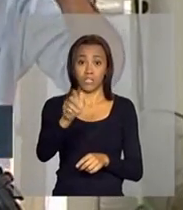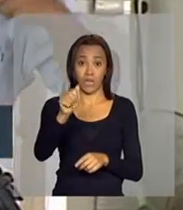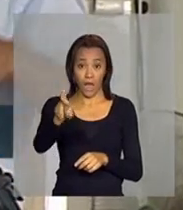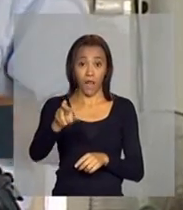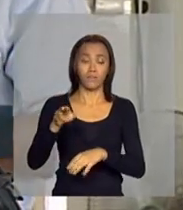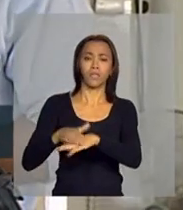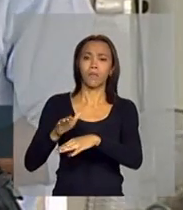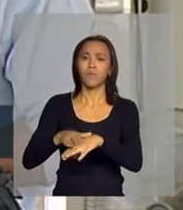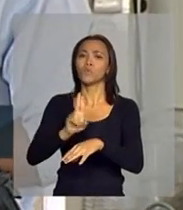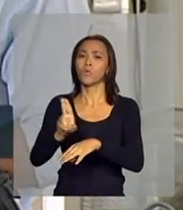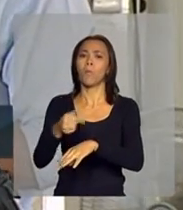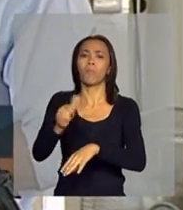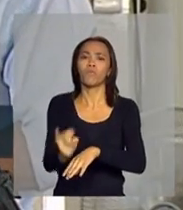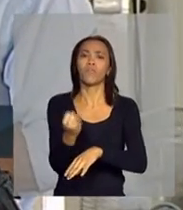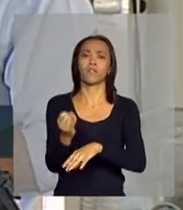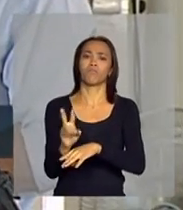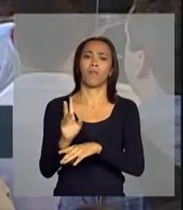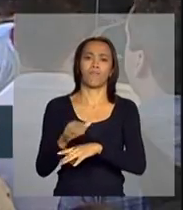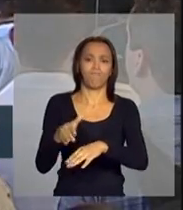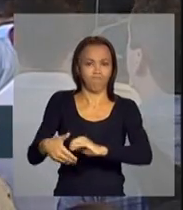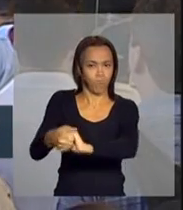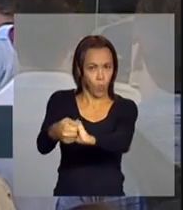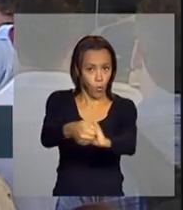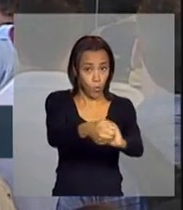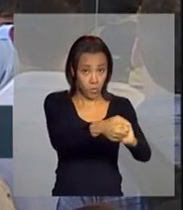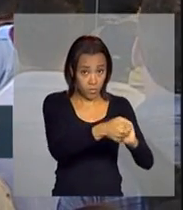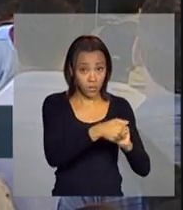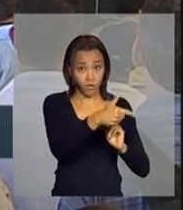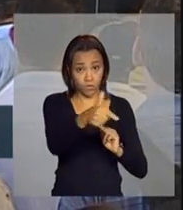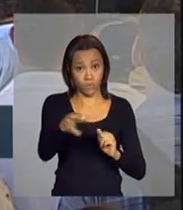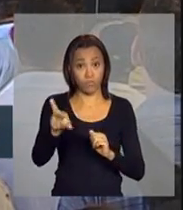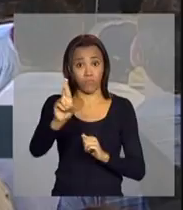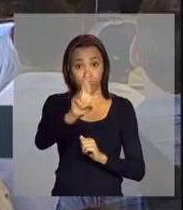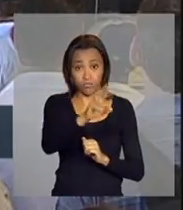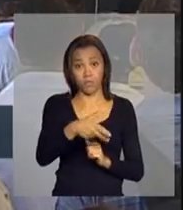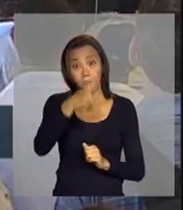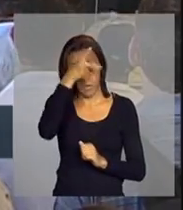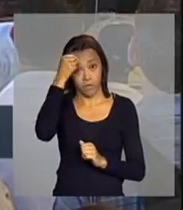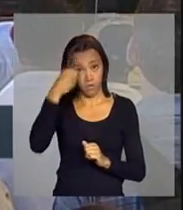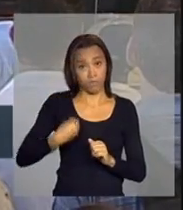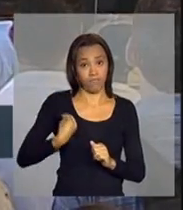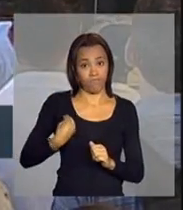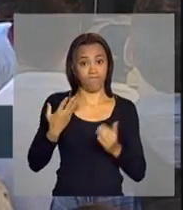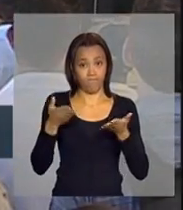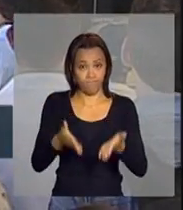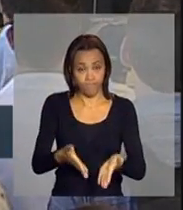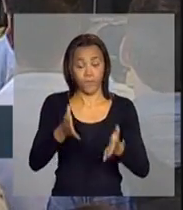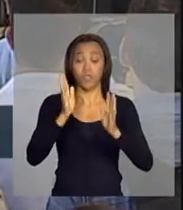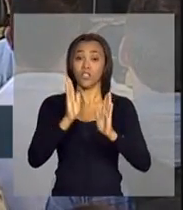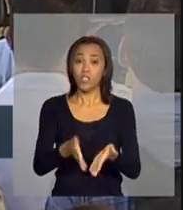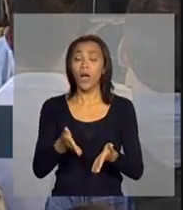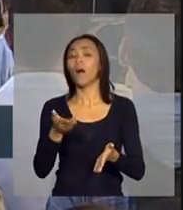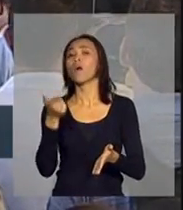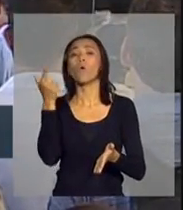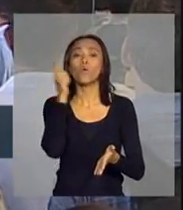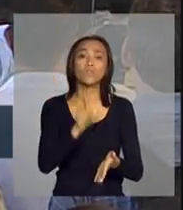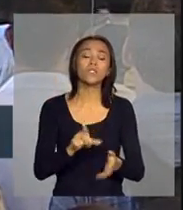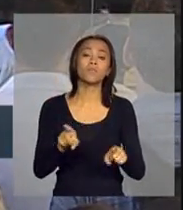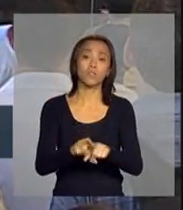demais prefeitos e prefeitas aqui presentes. Estamos adquirindo, já está aqui em